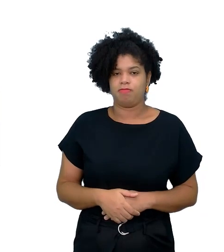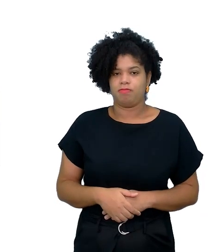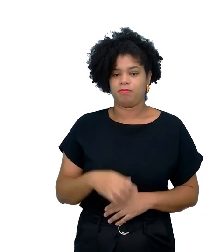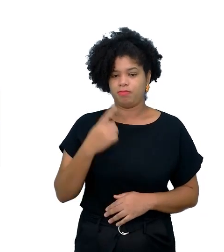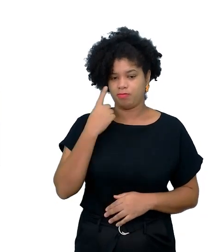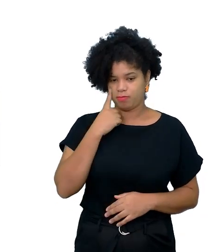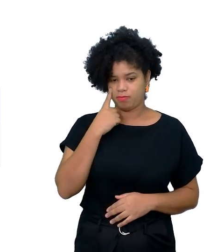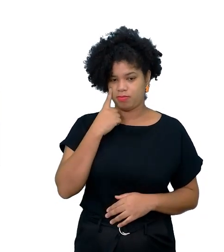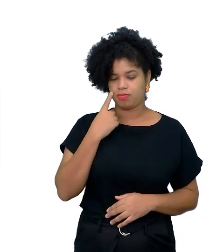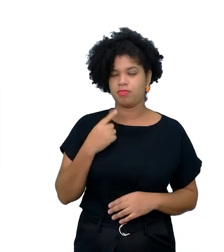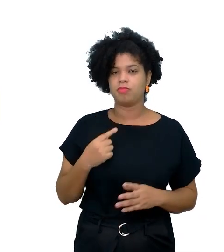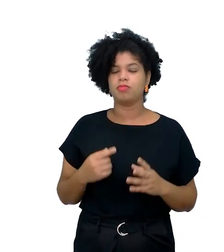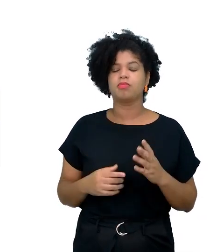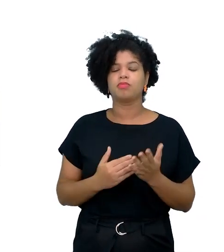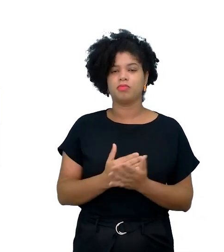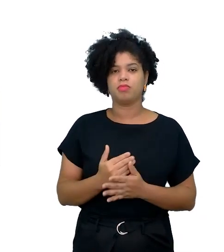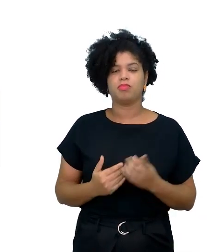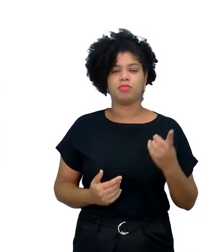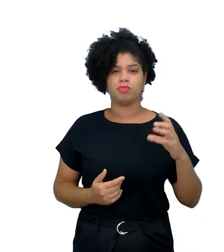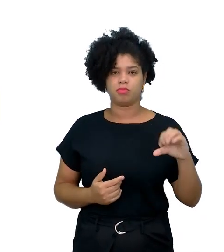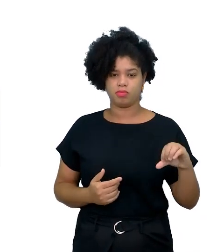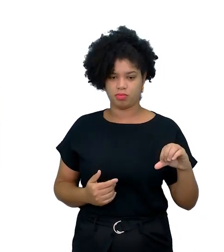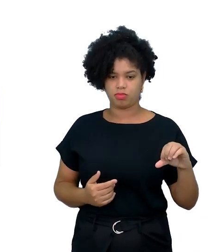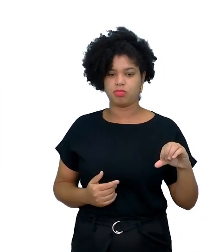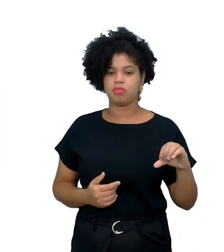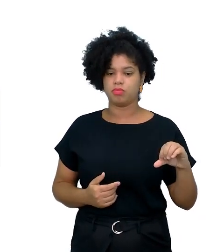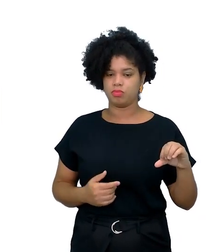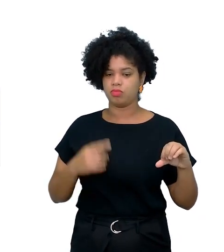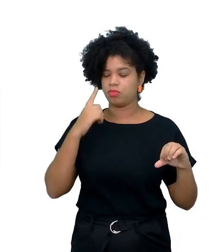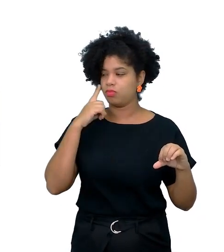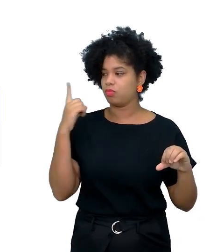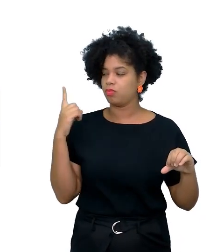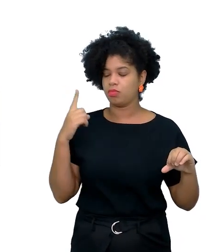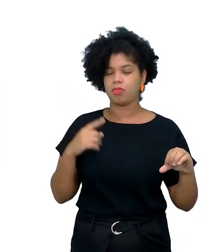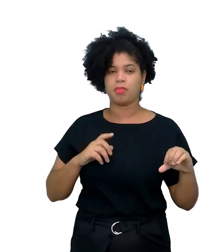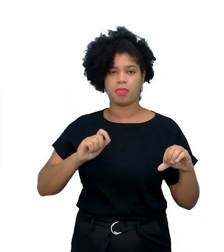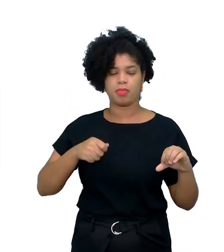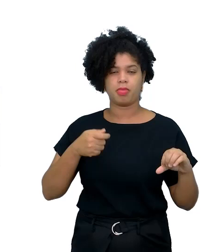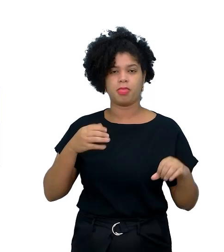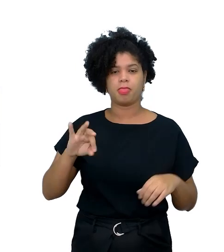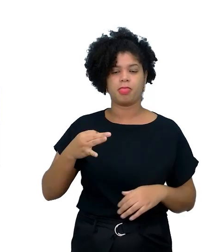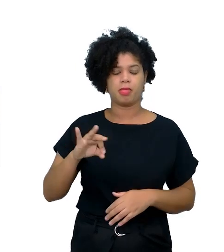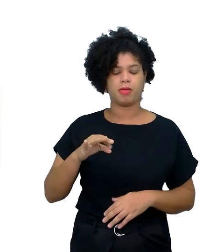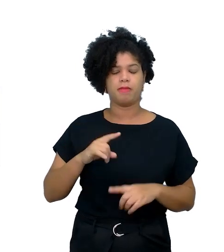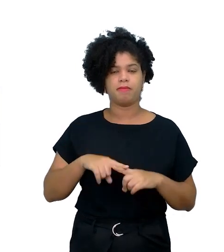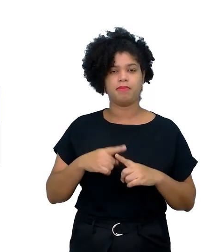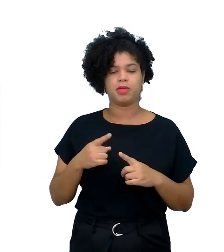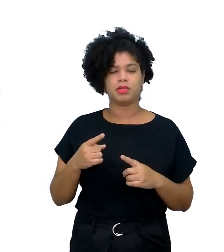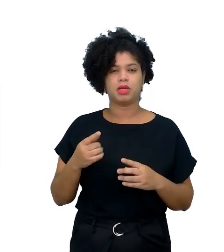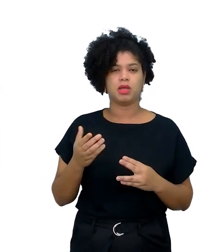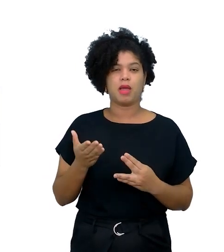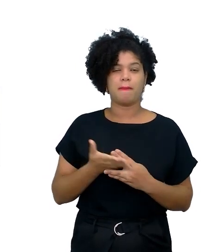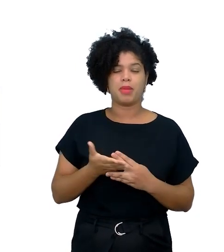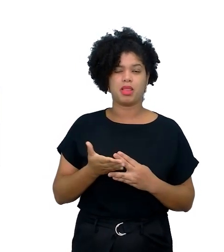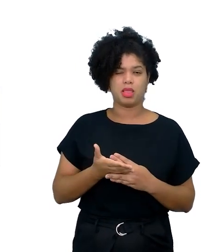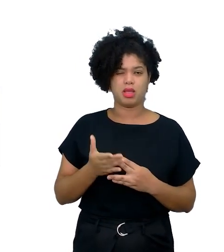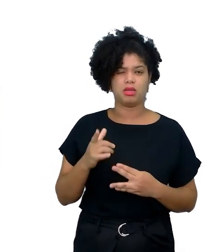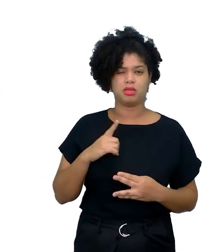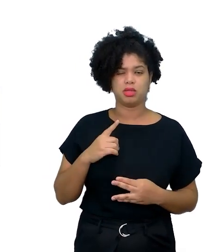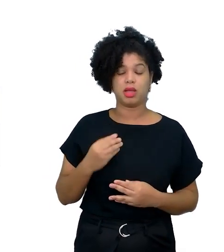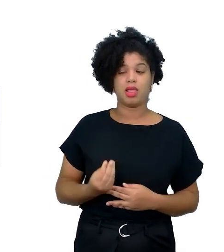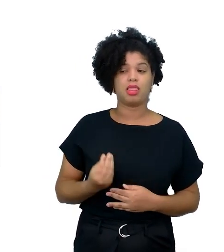são 19 chaveiros, né? No caso aqui, o estado intermediário, ela